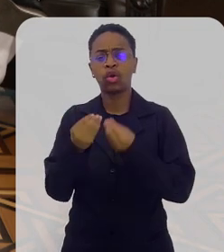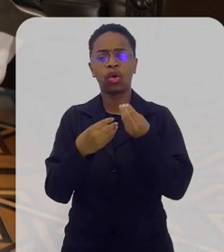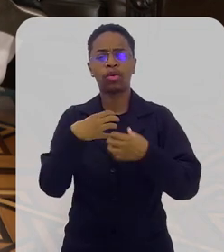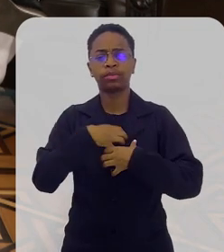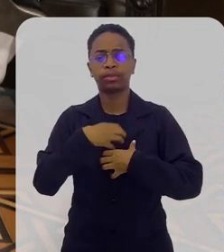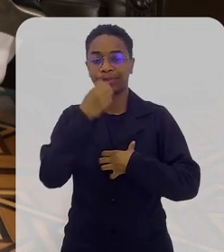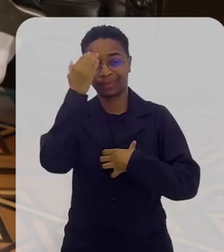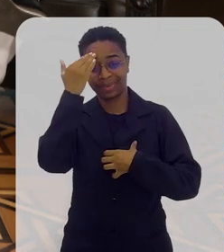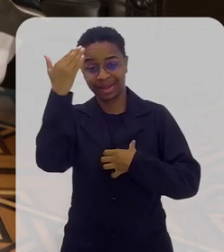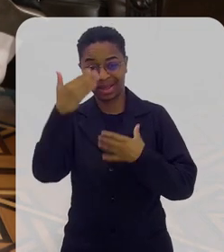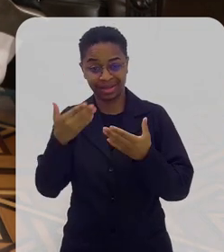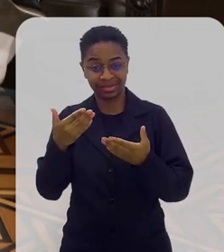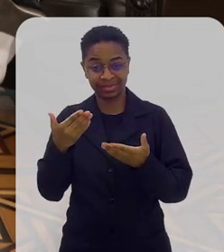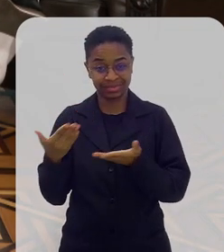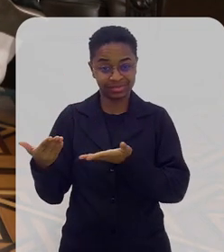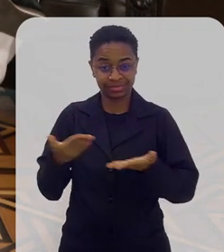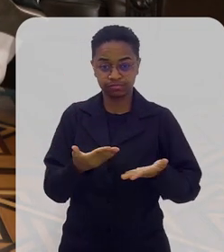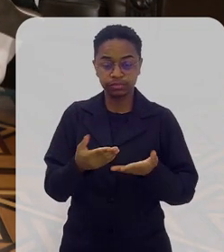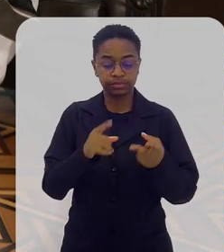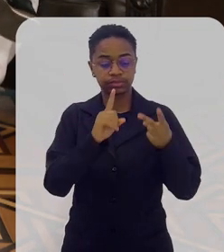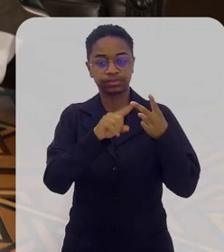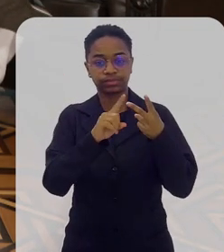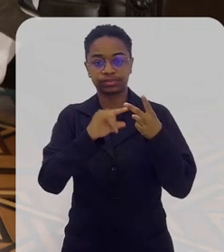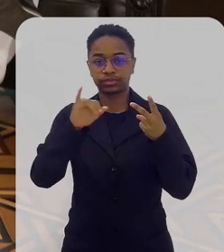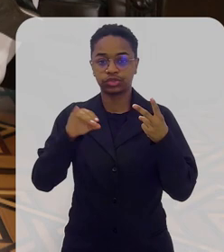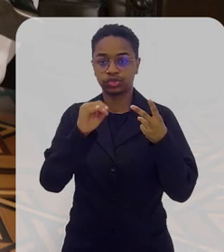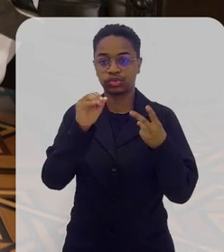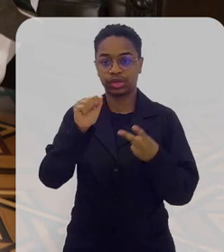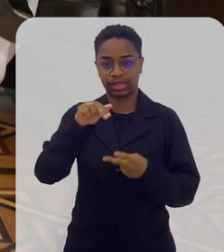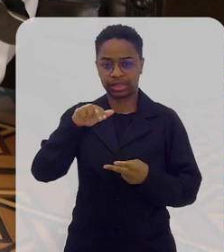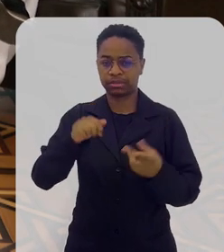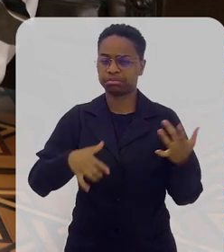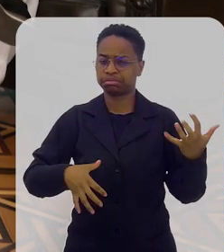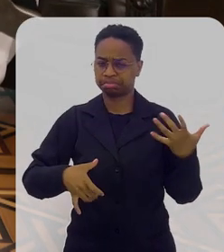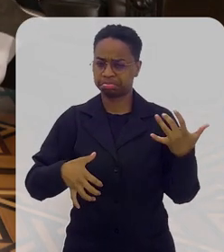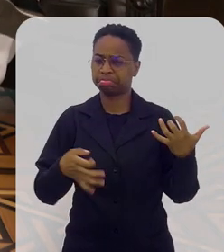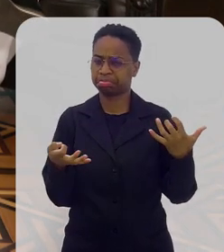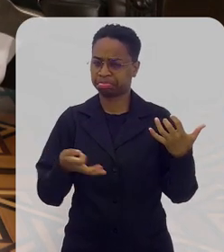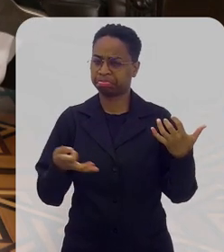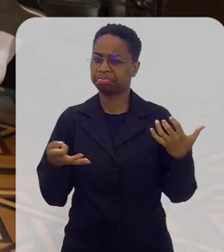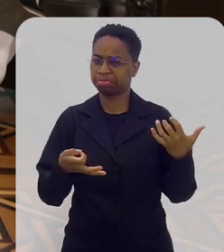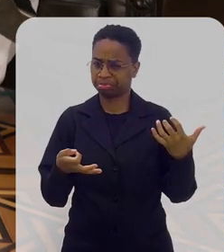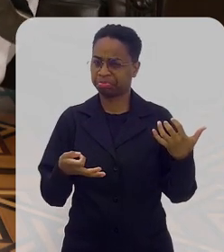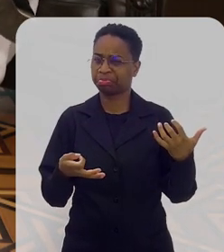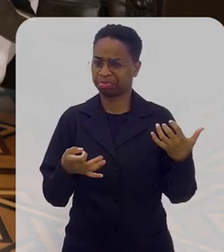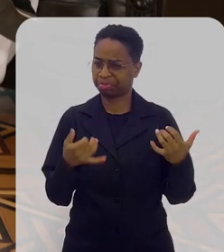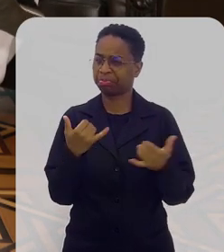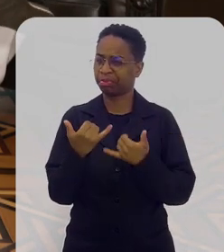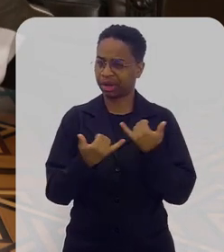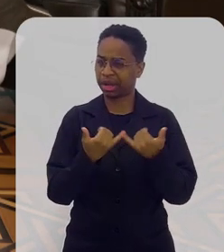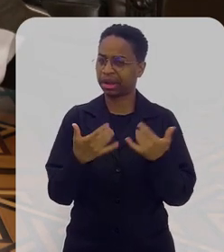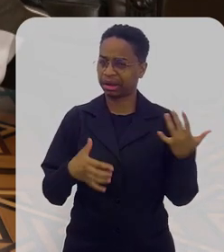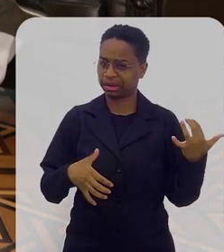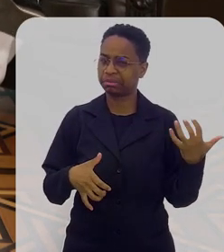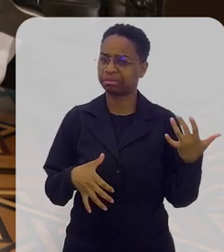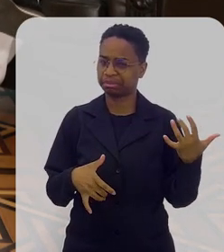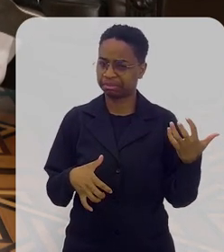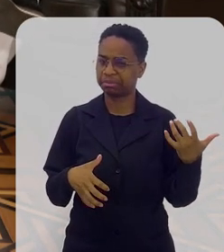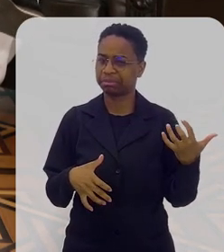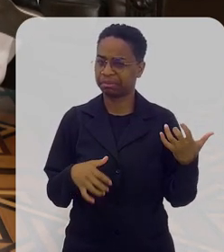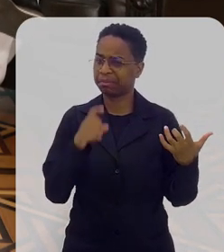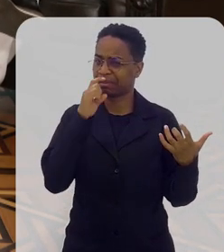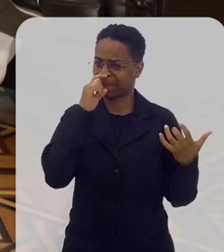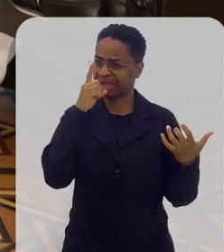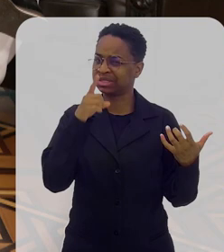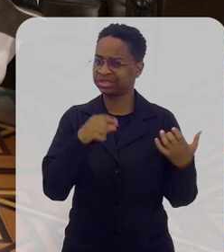vindo. Um beijo grande. Joana Monteiro. Toca bem isso, hein, Joana? Tu tira onda, né, Joana? Você é